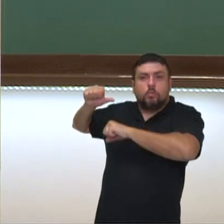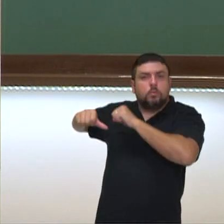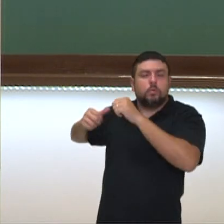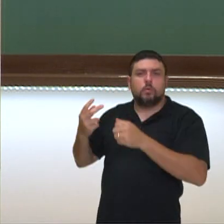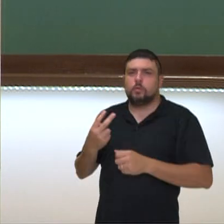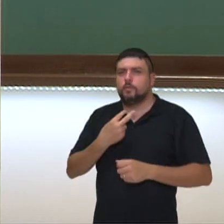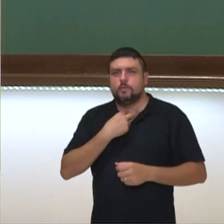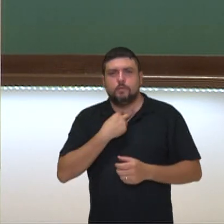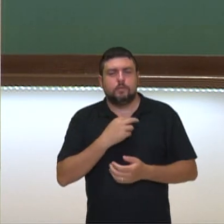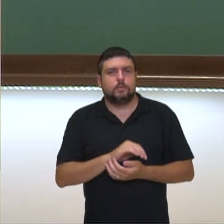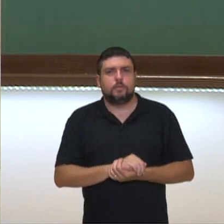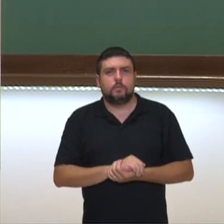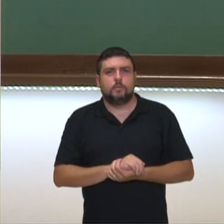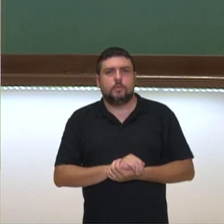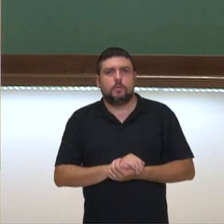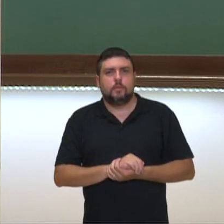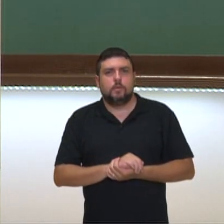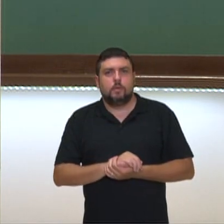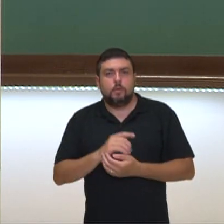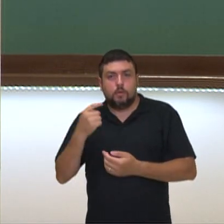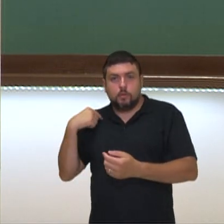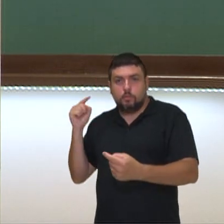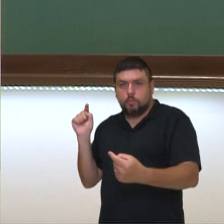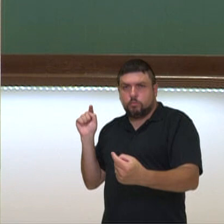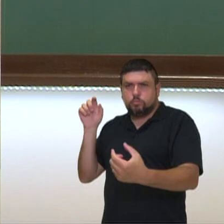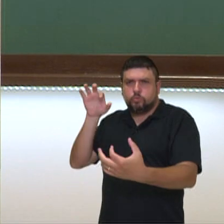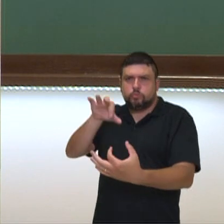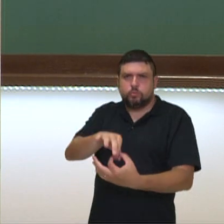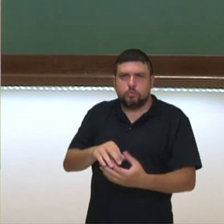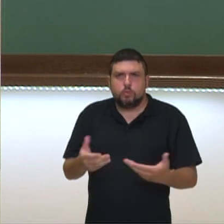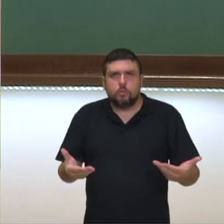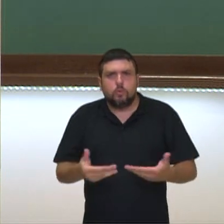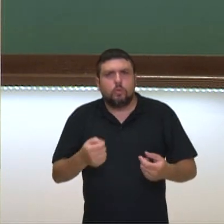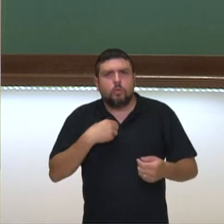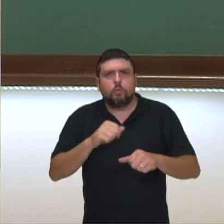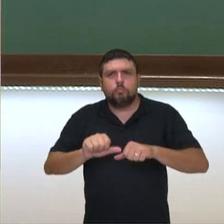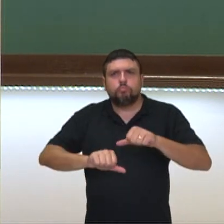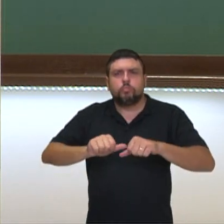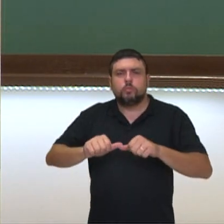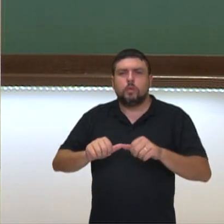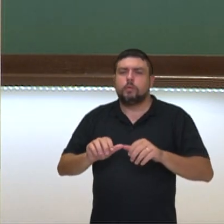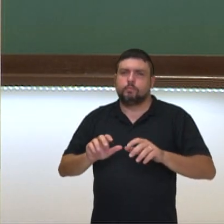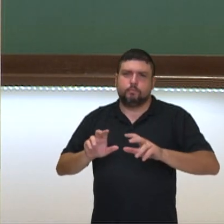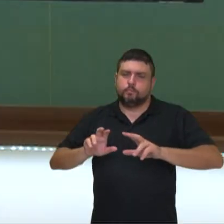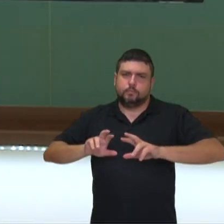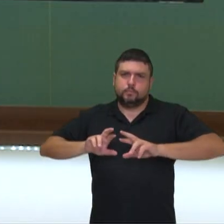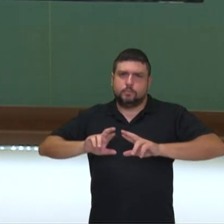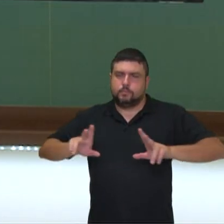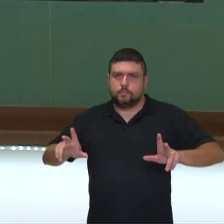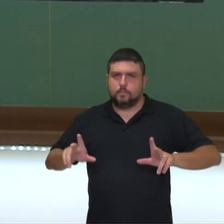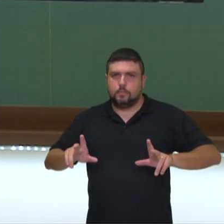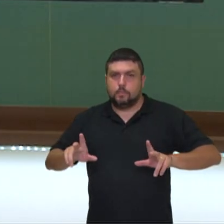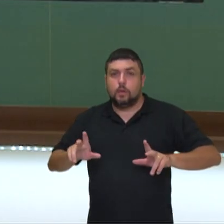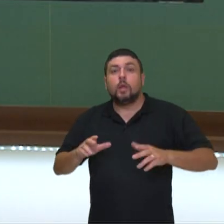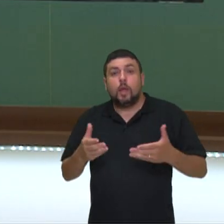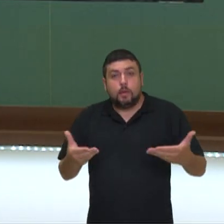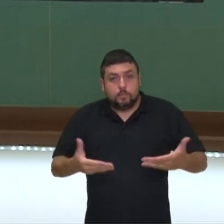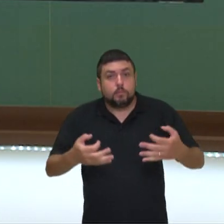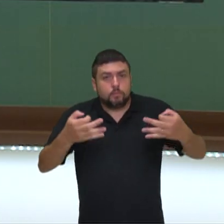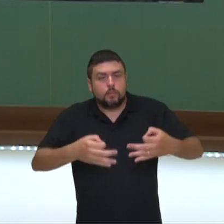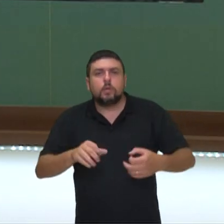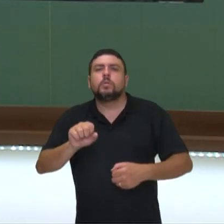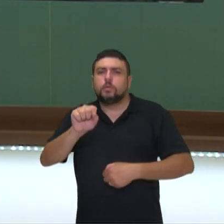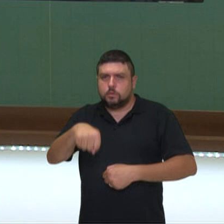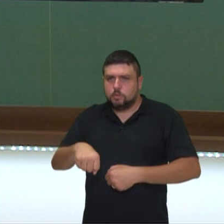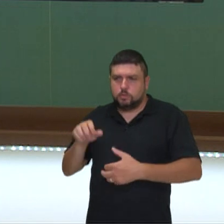tem você não vê o resultado daquela ação no tempo presente. Diferentemente do presente perfeito, que tudo isso é possível. Primeiro,